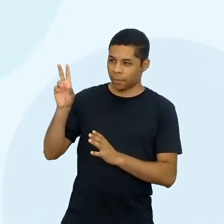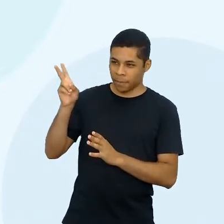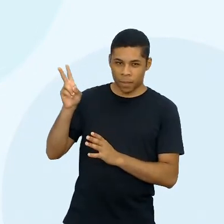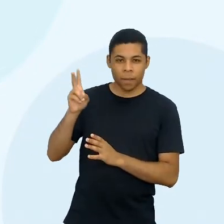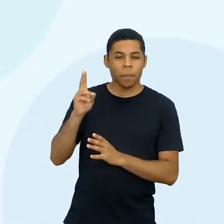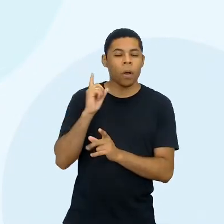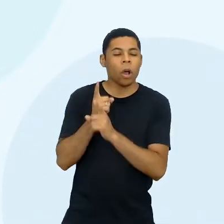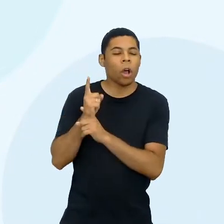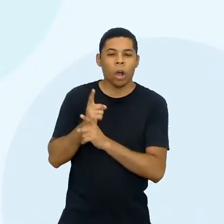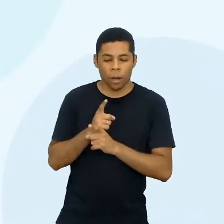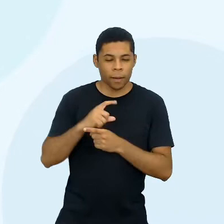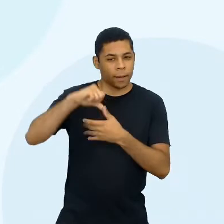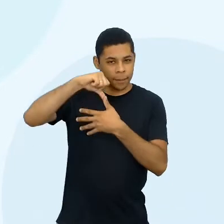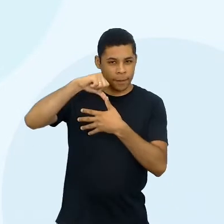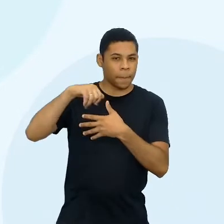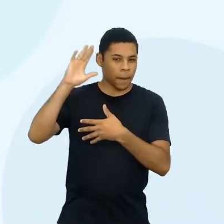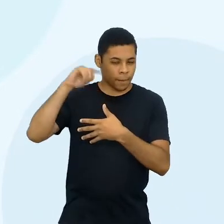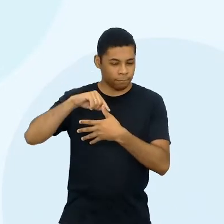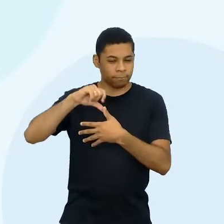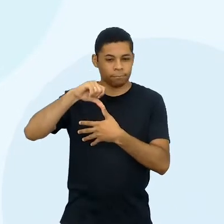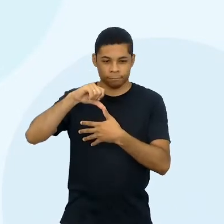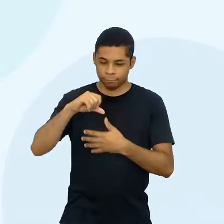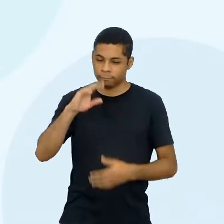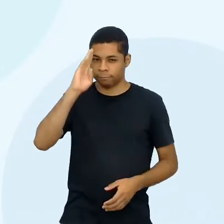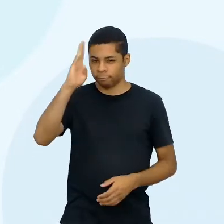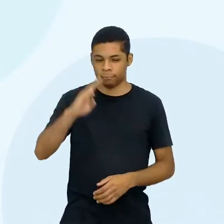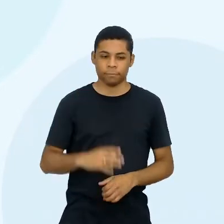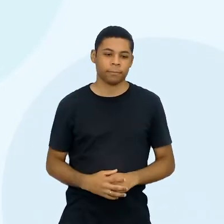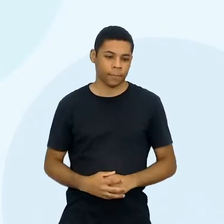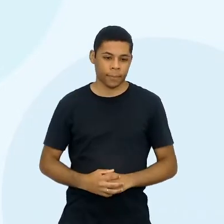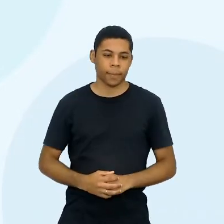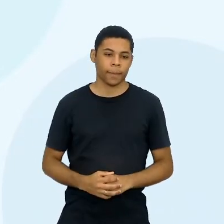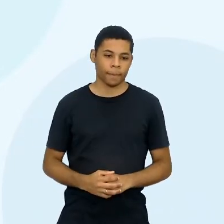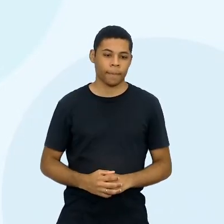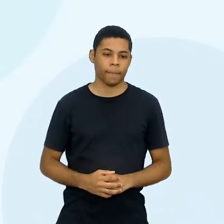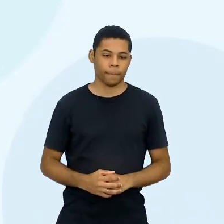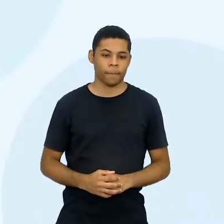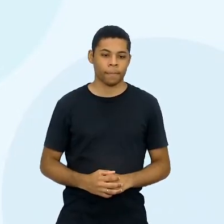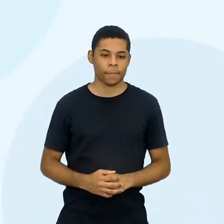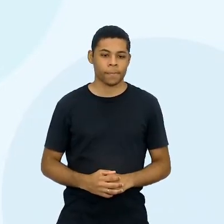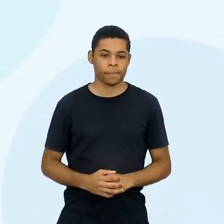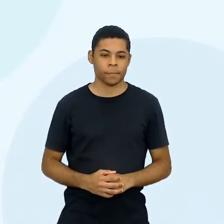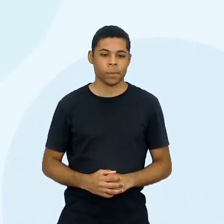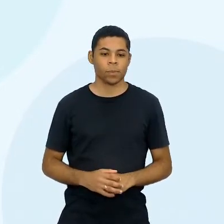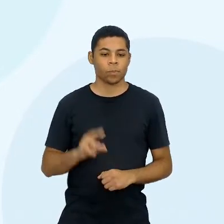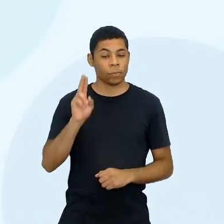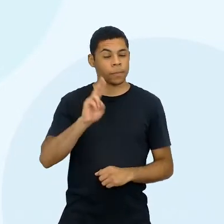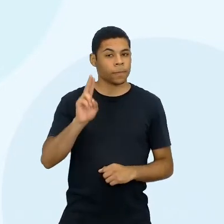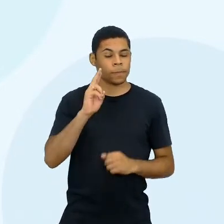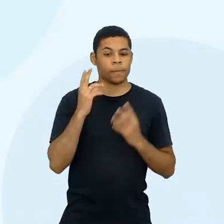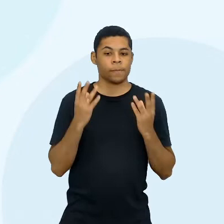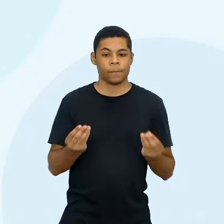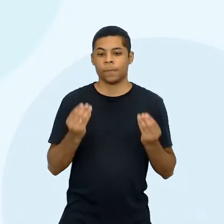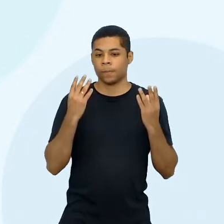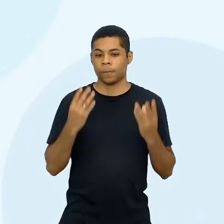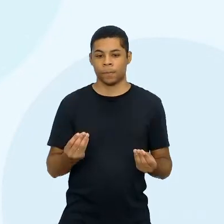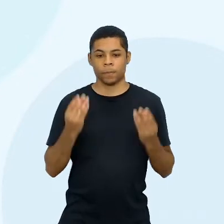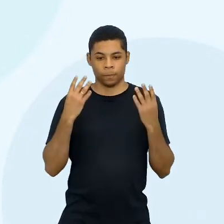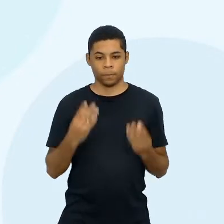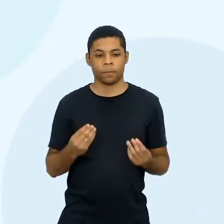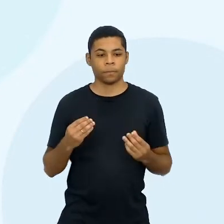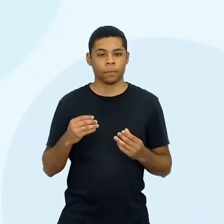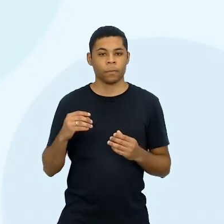América Latina, né, que é muito comum nessa região aí, né, e foi muito utilizada aí